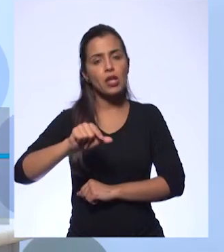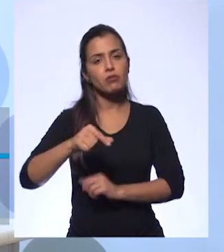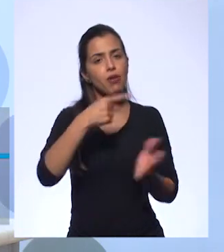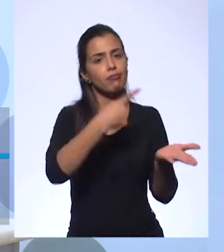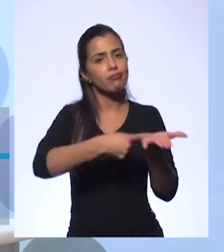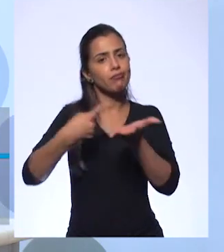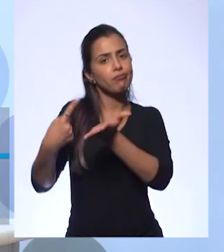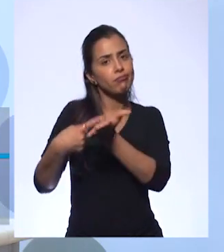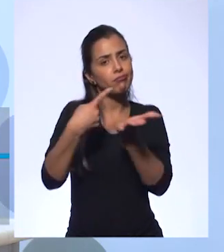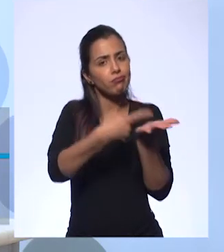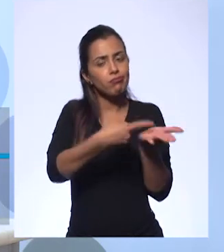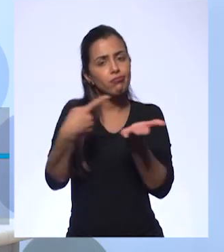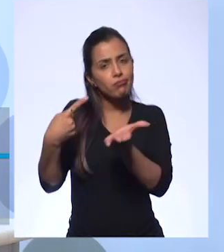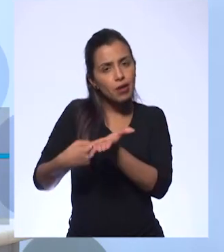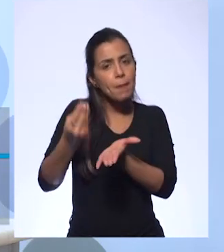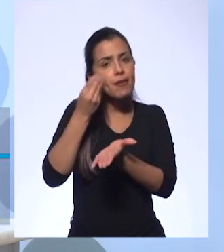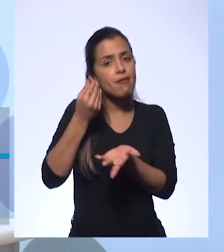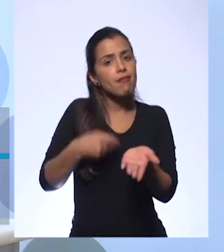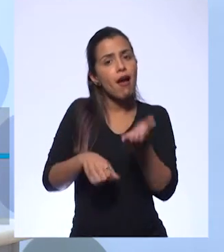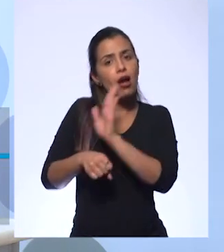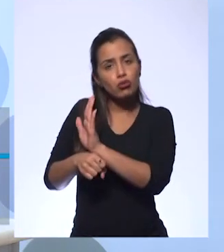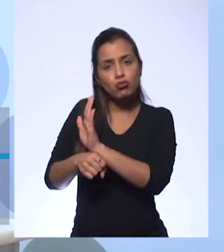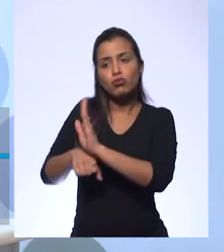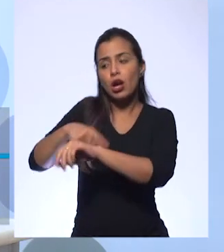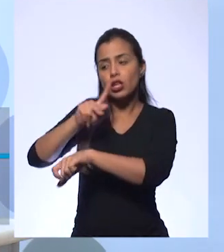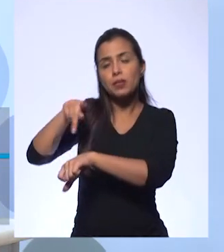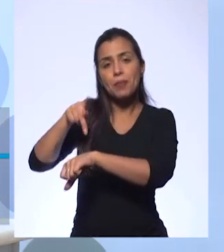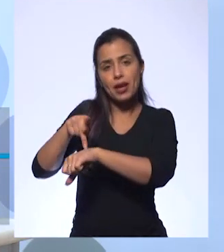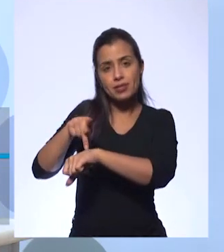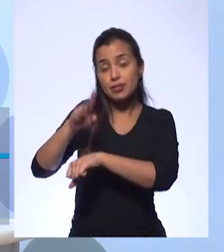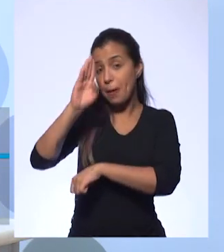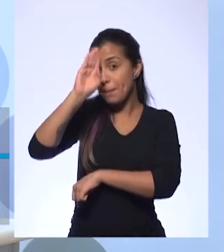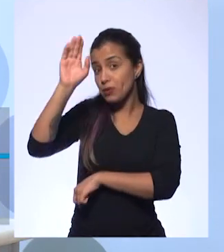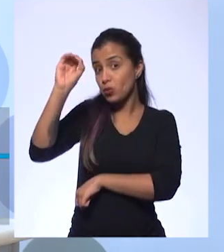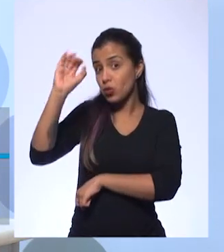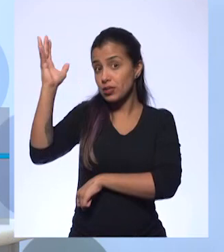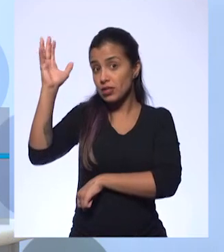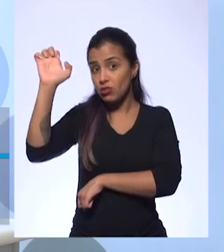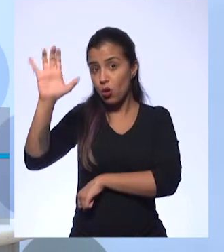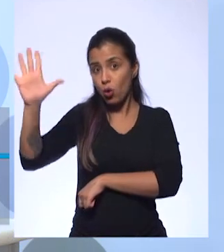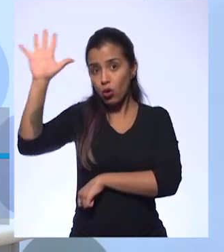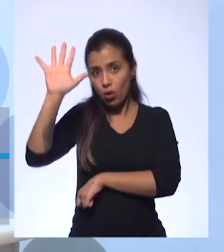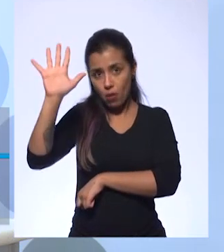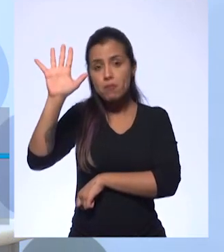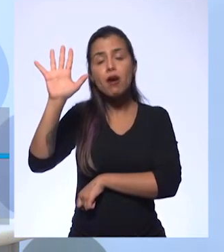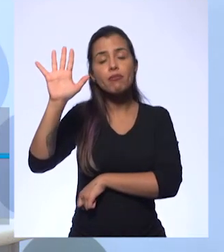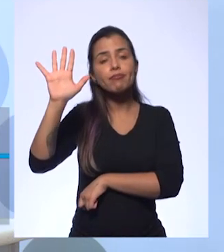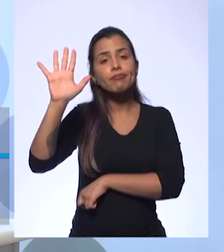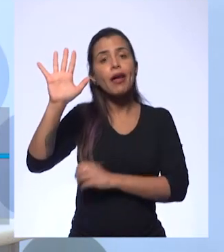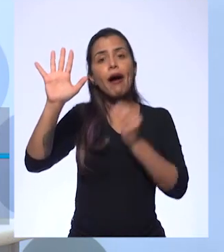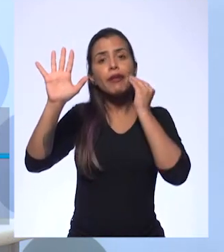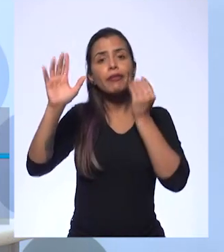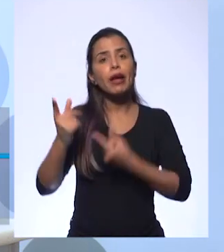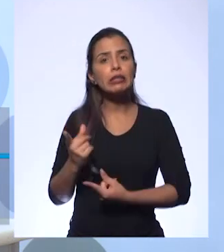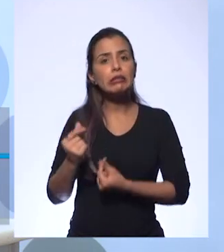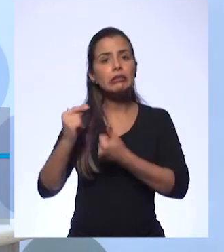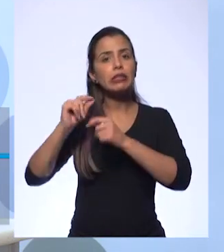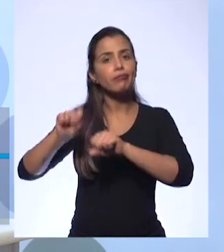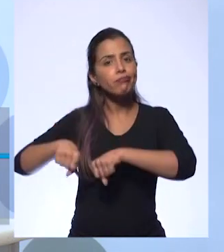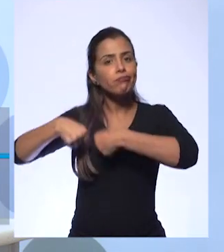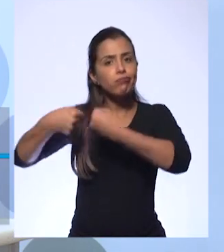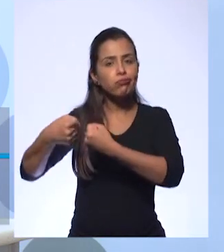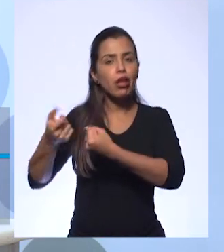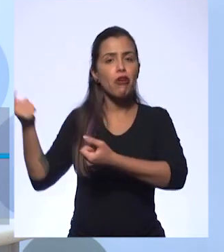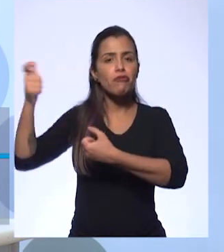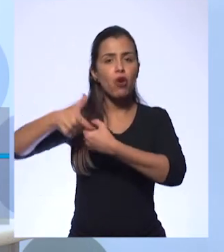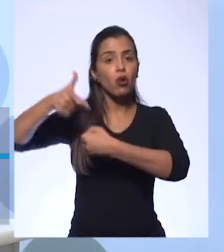Estados Unidos, né, para ajudar os países, principalmente do Ocidente e da Europa, né, a se reerguerem, né? Então, essa